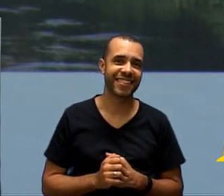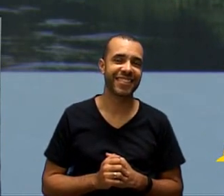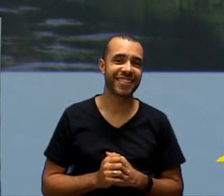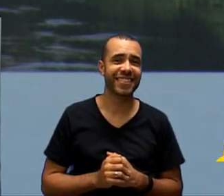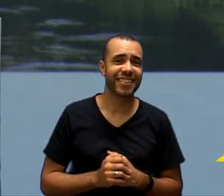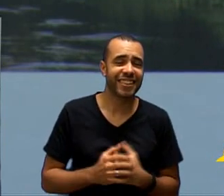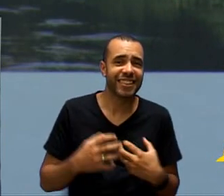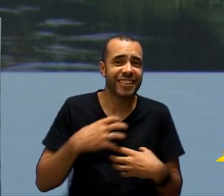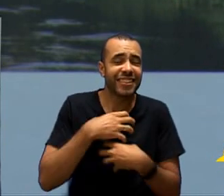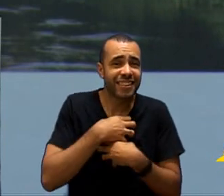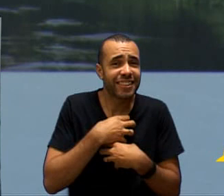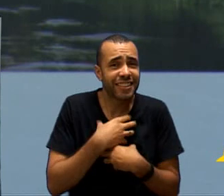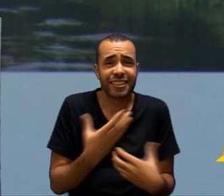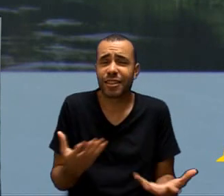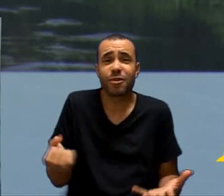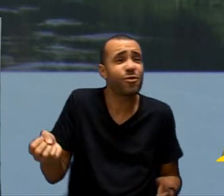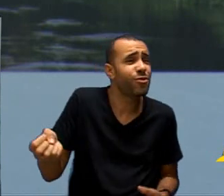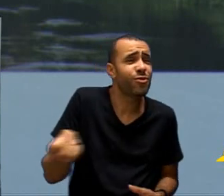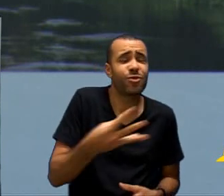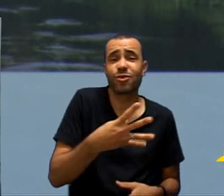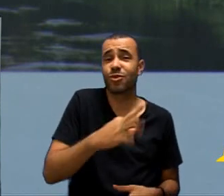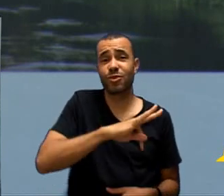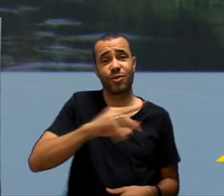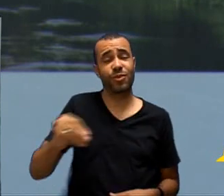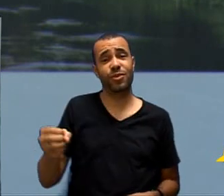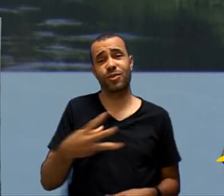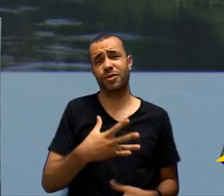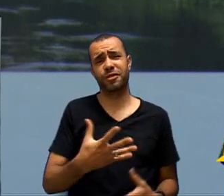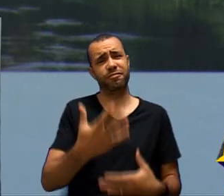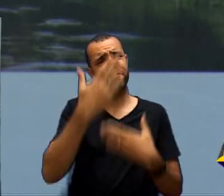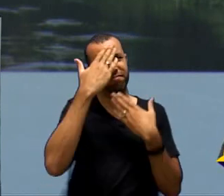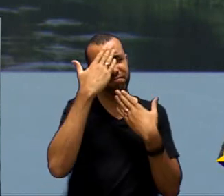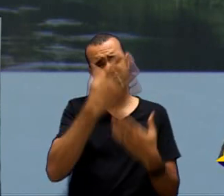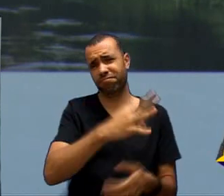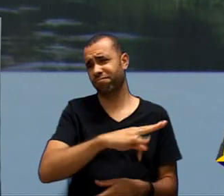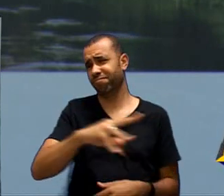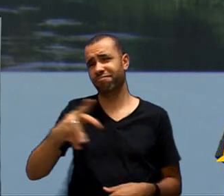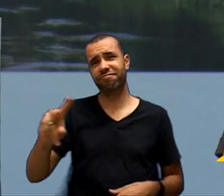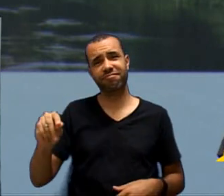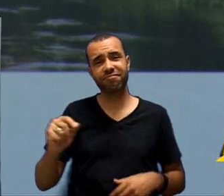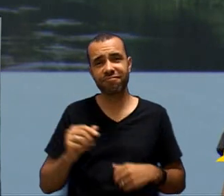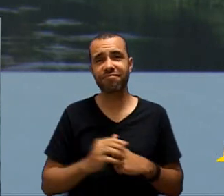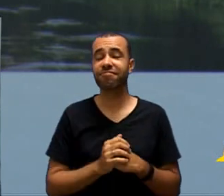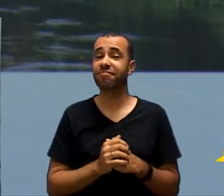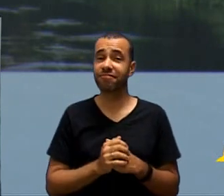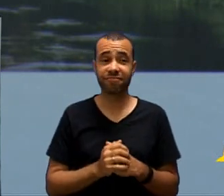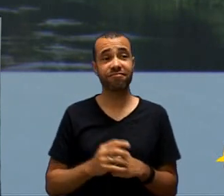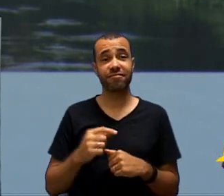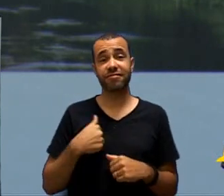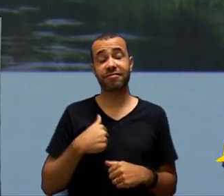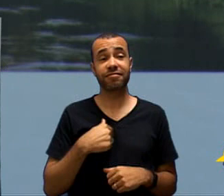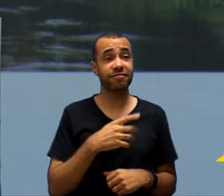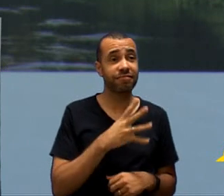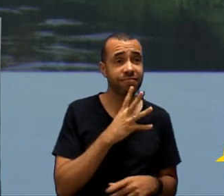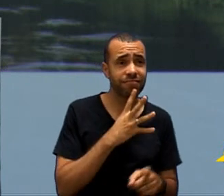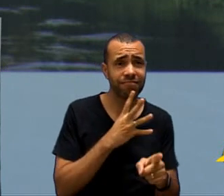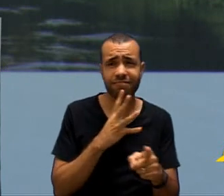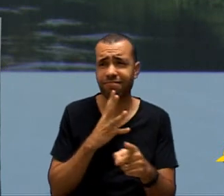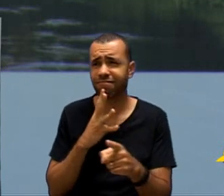Sinceramente, foi tudo novo. Então, sou grato a todos. Conheci pessoas